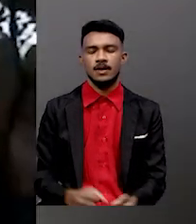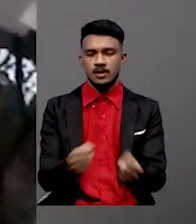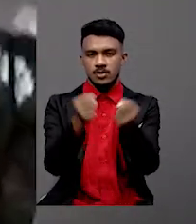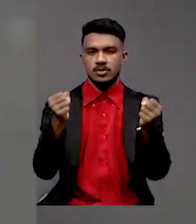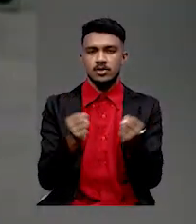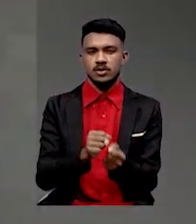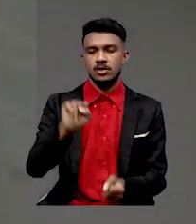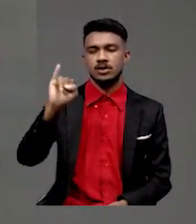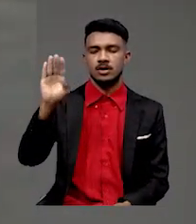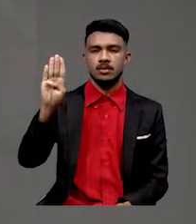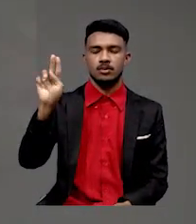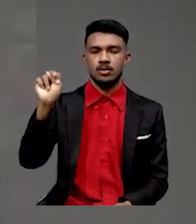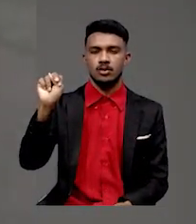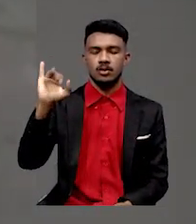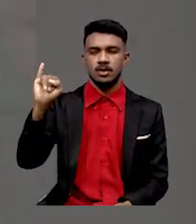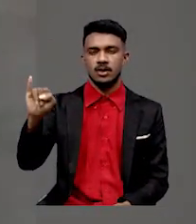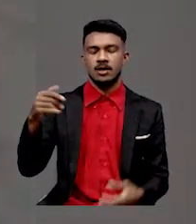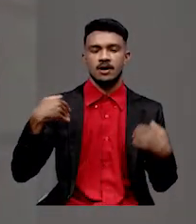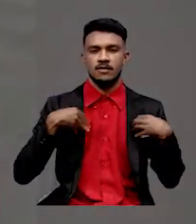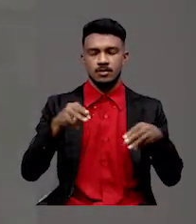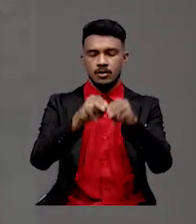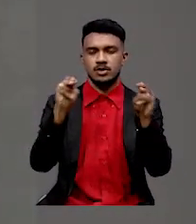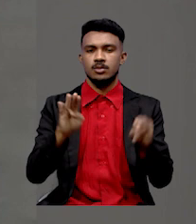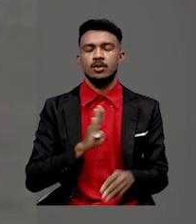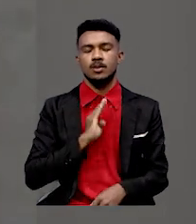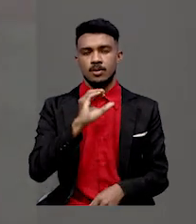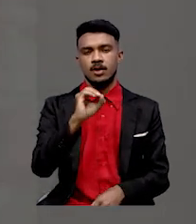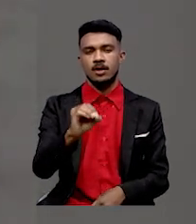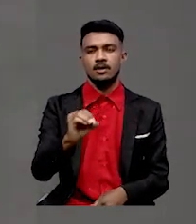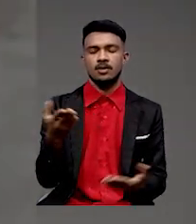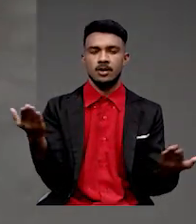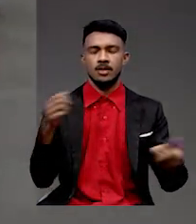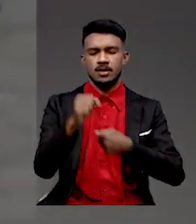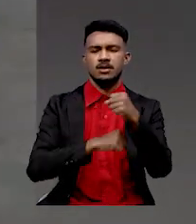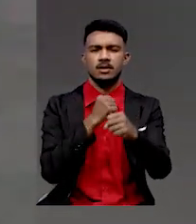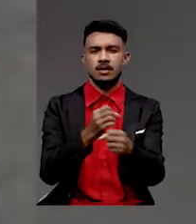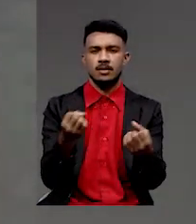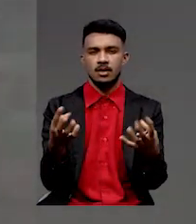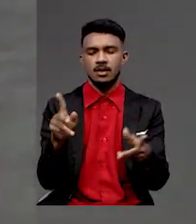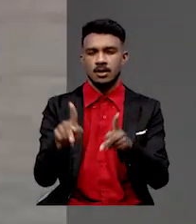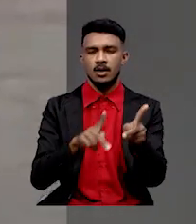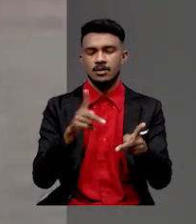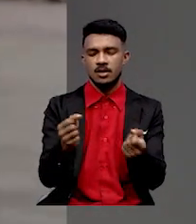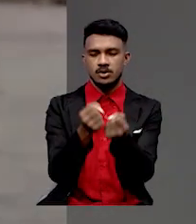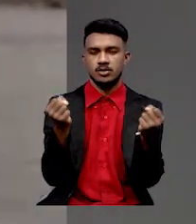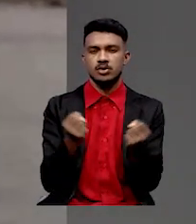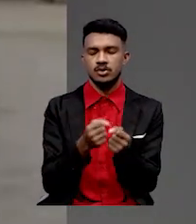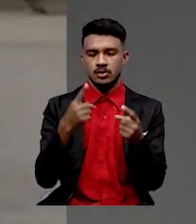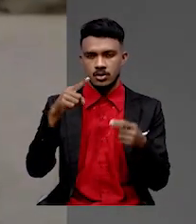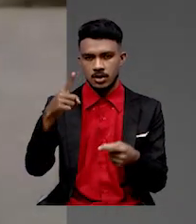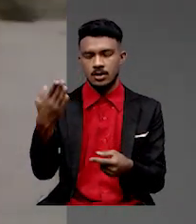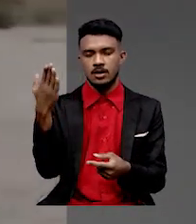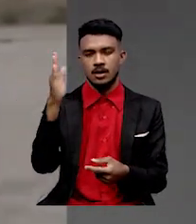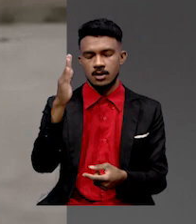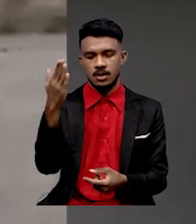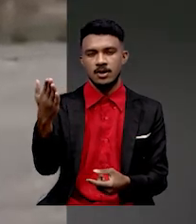Sucosibuni localiza e posto administrativo Bobonaro, município Bobonaro, Nebetina Barakona, comunidade e a Suco refere, será que acessa